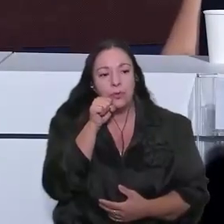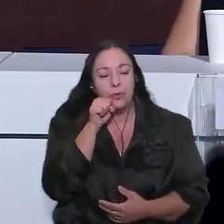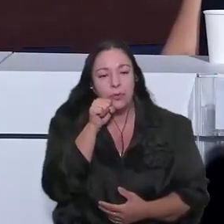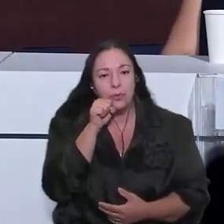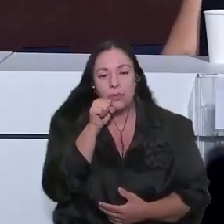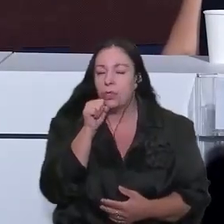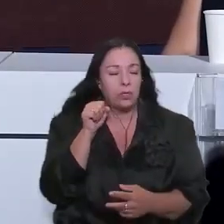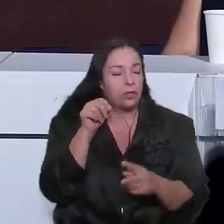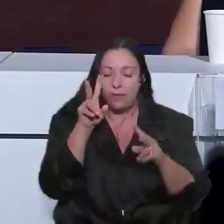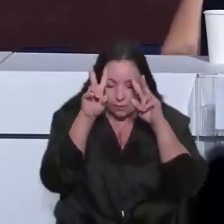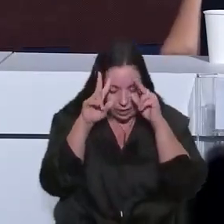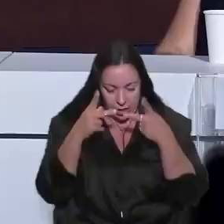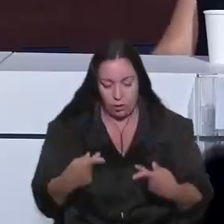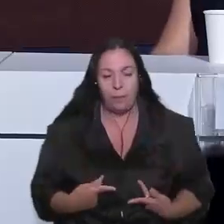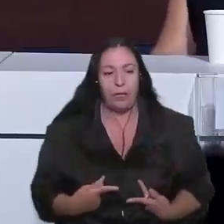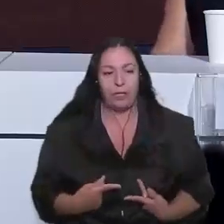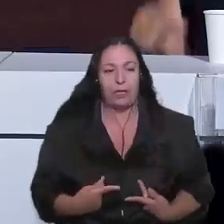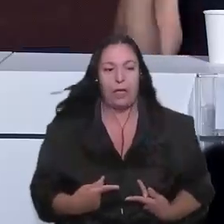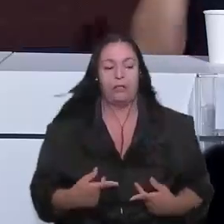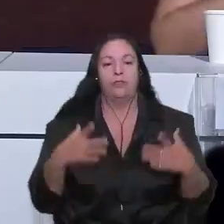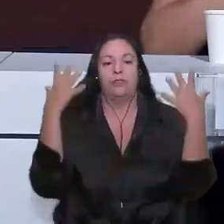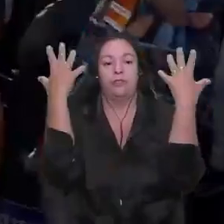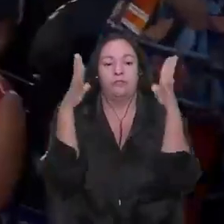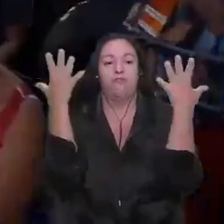declarados como a humanidade.